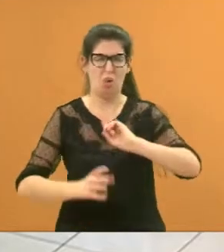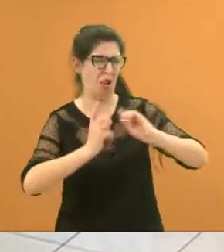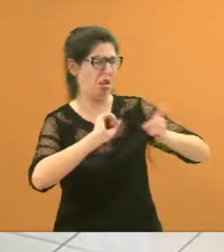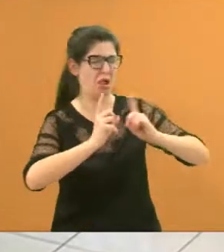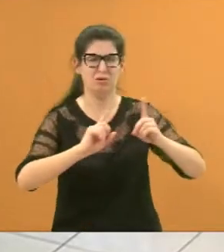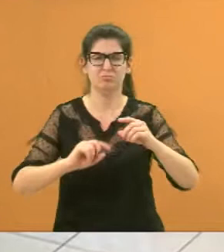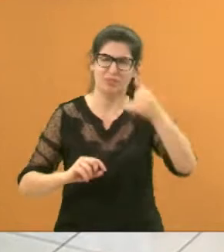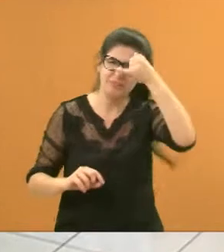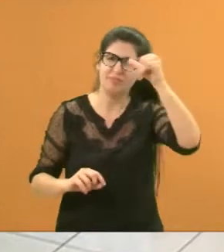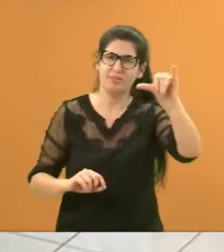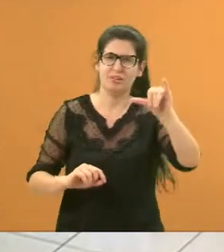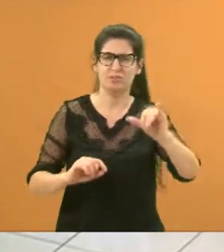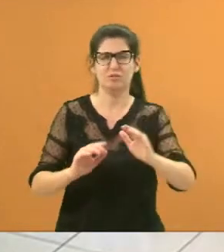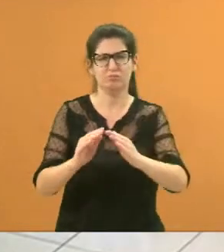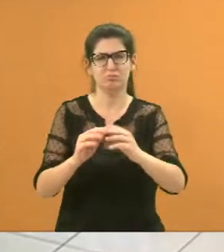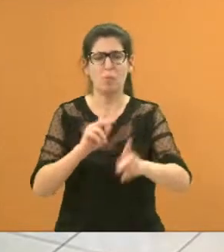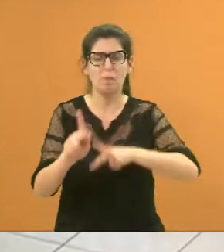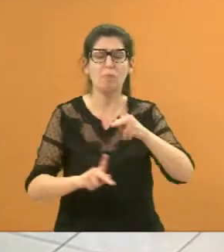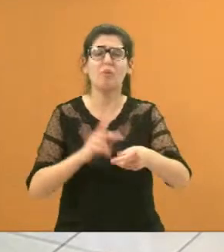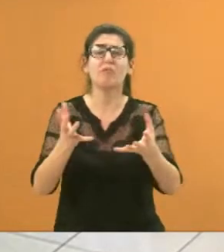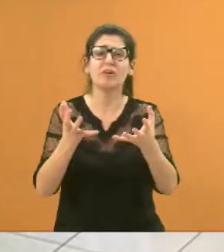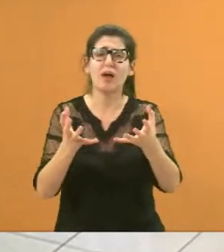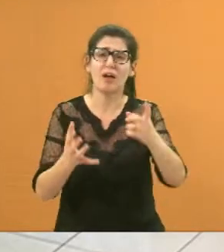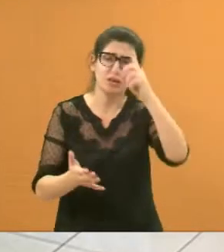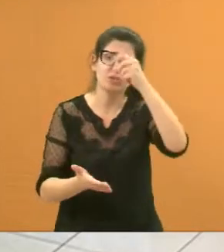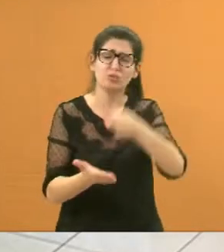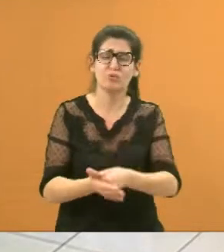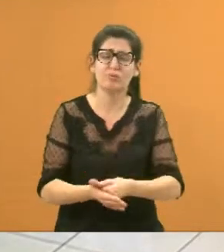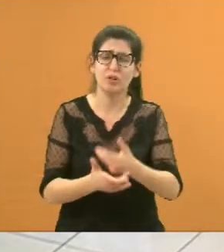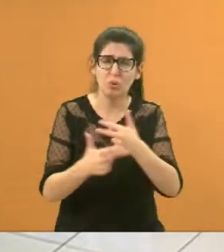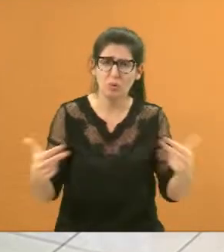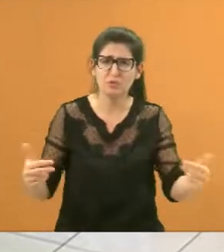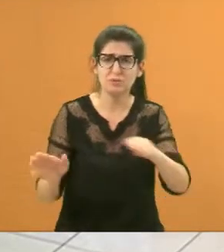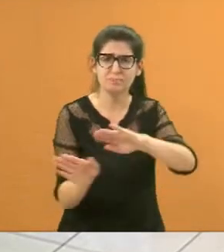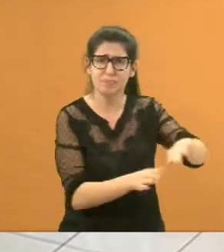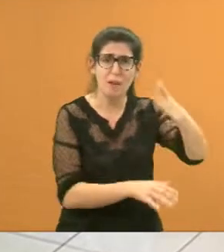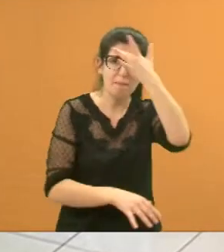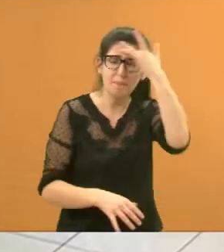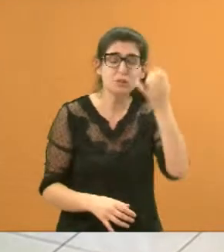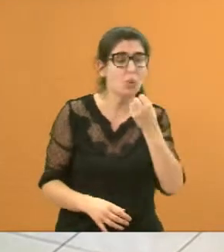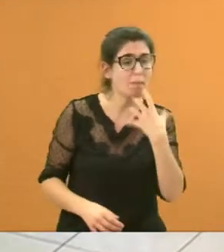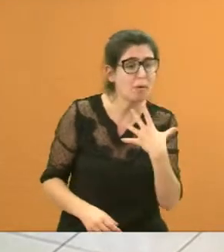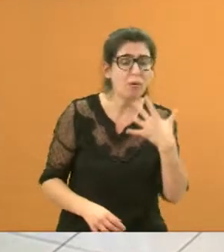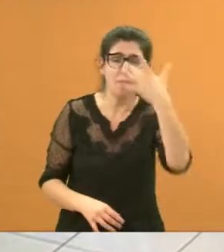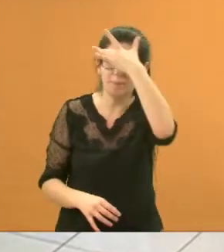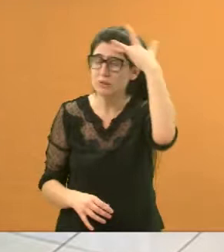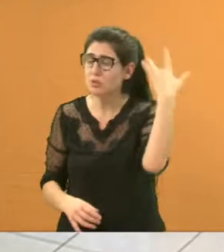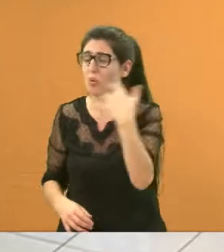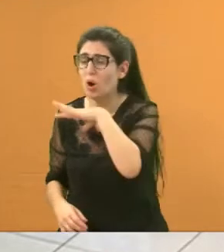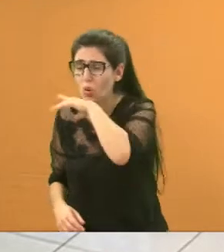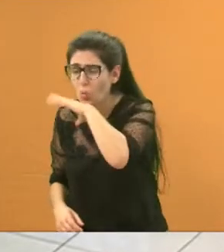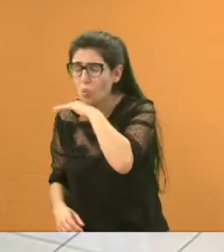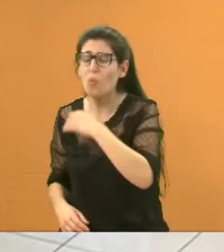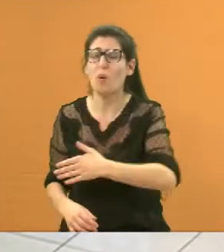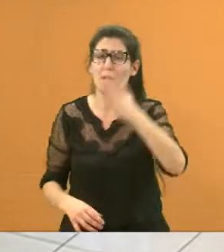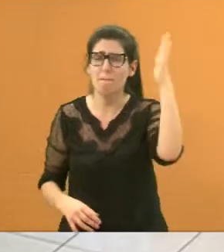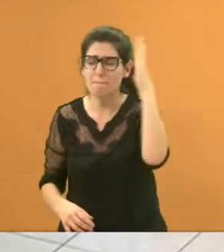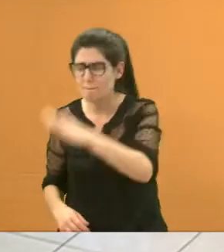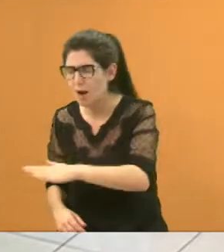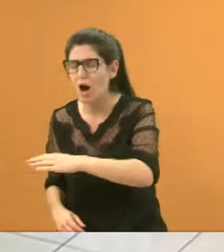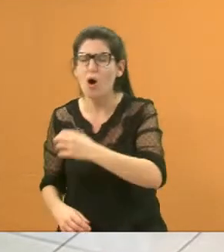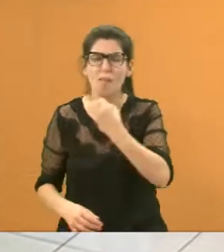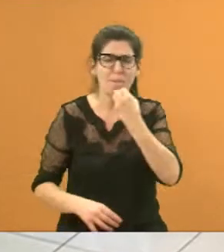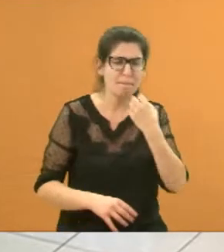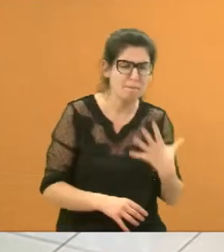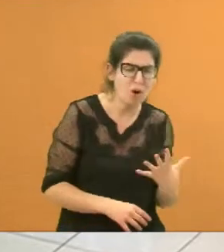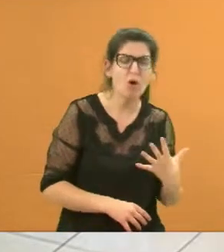Arildo. Gente boa e gente ruim tem tudo quanto é lugar, infelizmente, né? Não é sigla de partido que